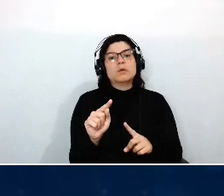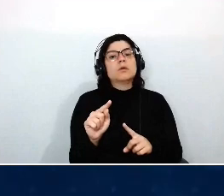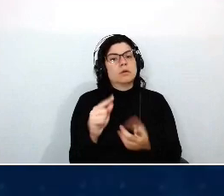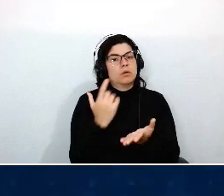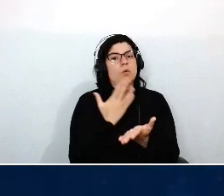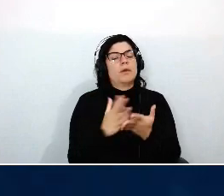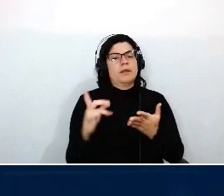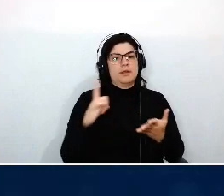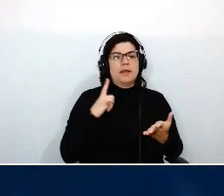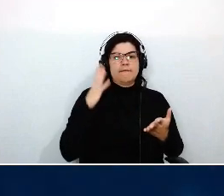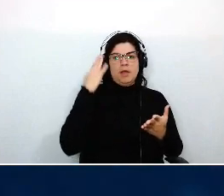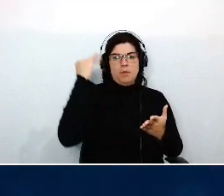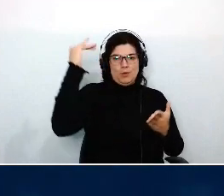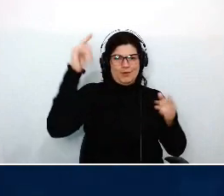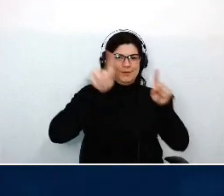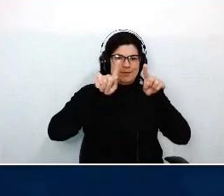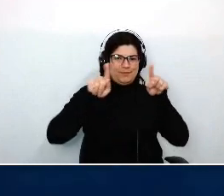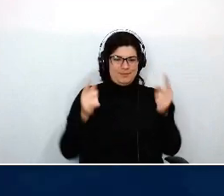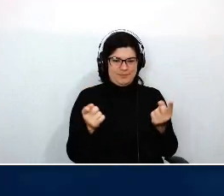famosos parênteses de Lisp.